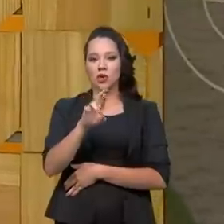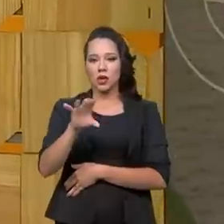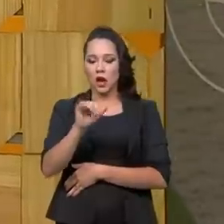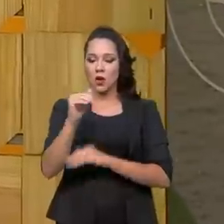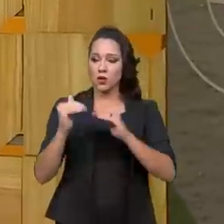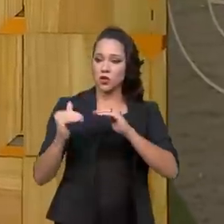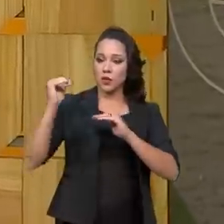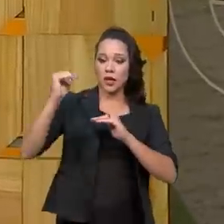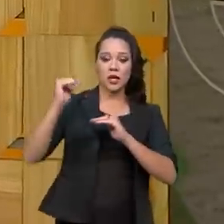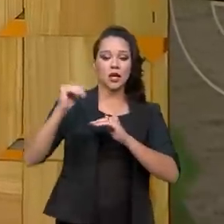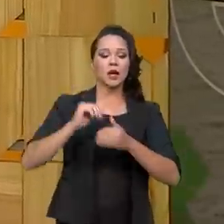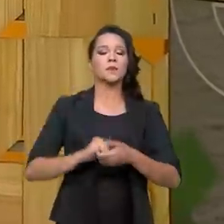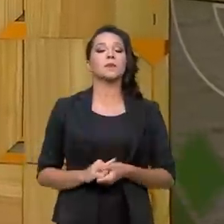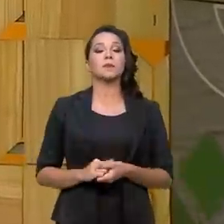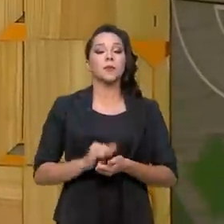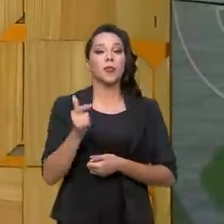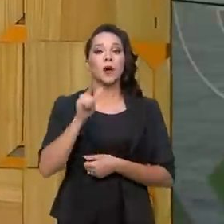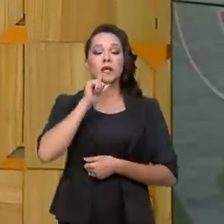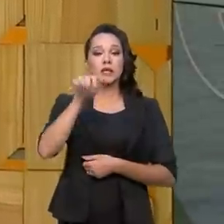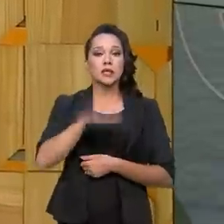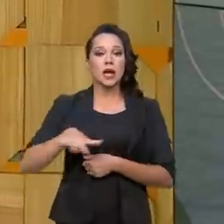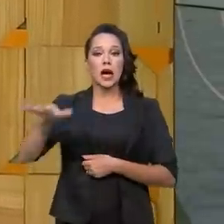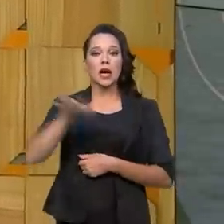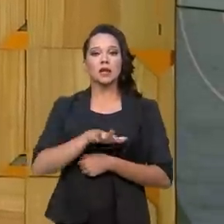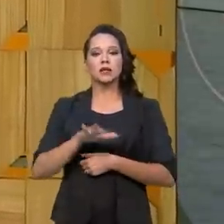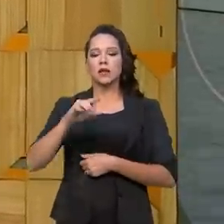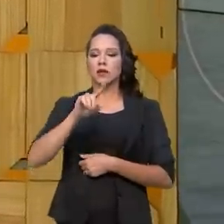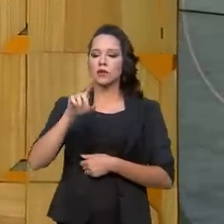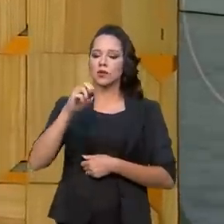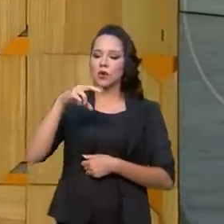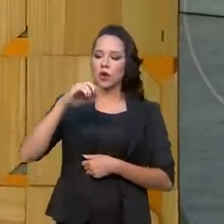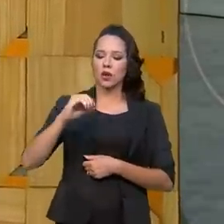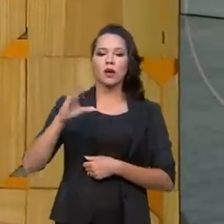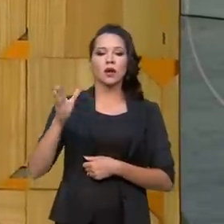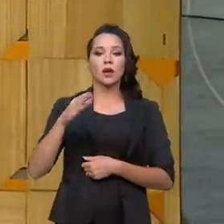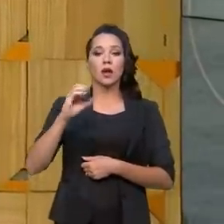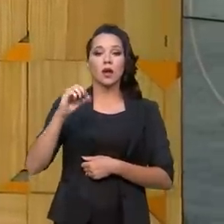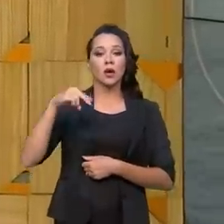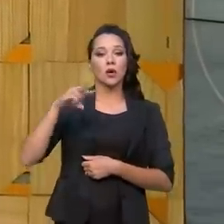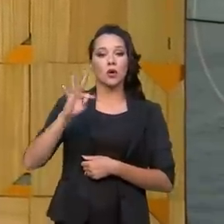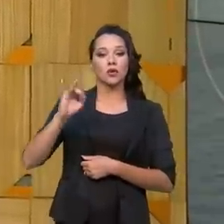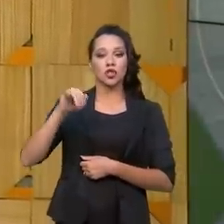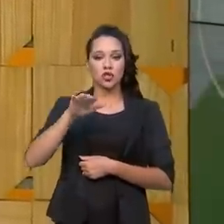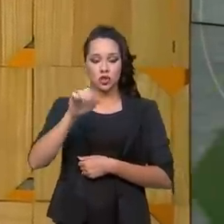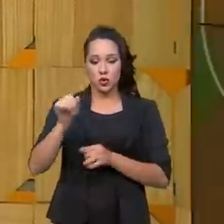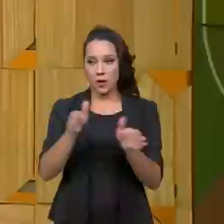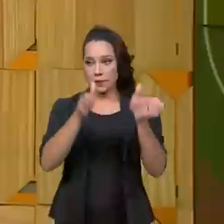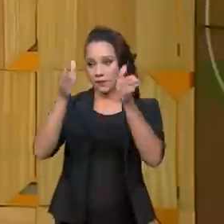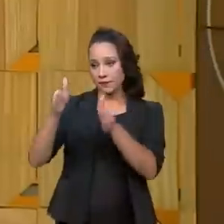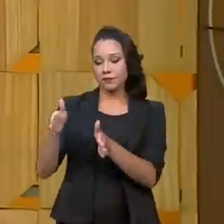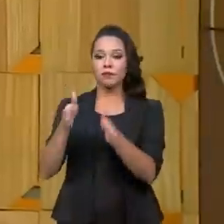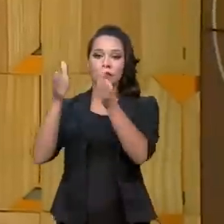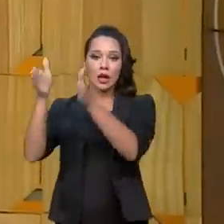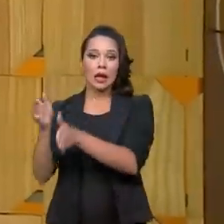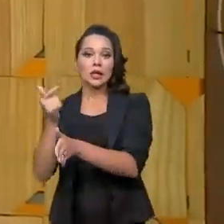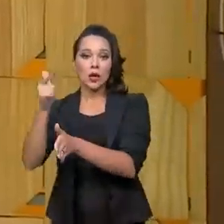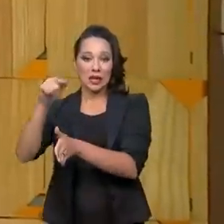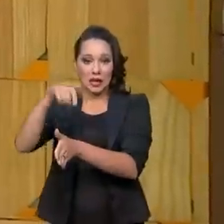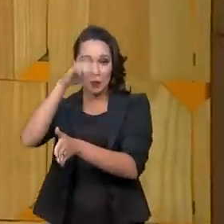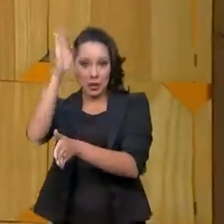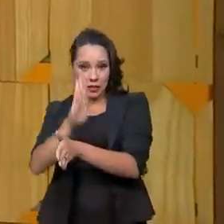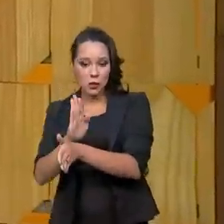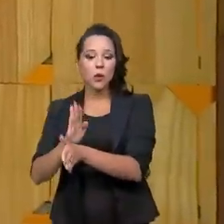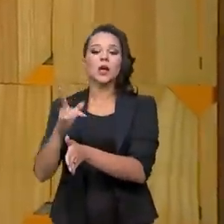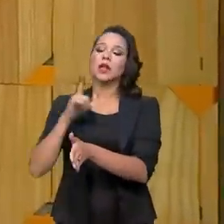quase plena, outras áreas, como zona contígua, e uma zona em que o Estado, no nosso caso o Brasil,